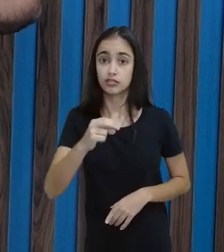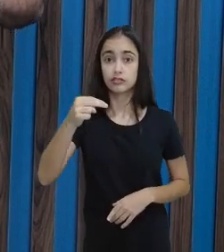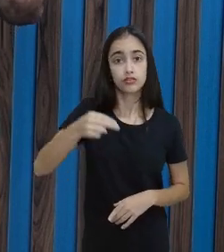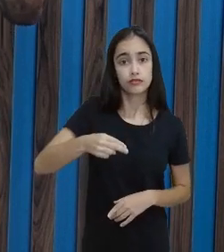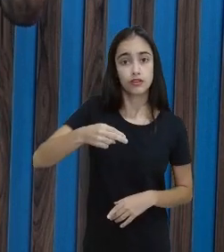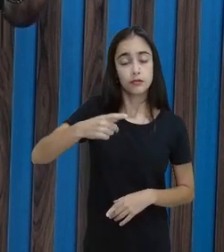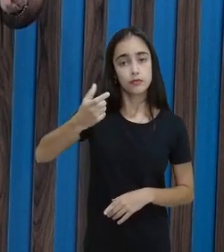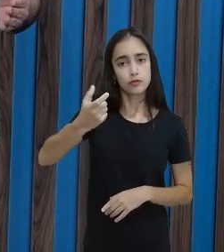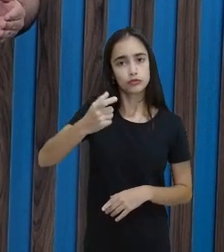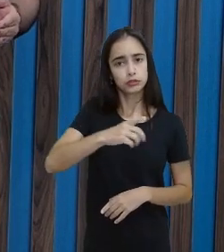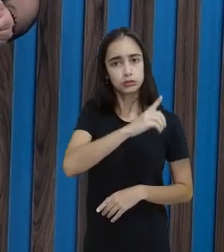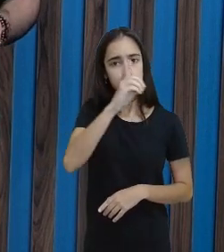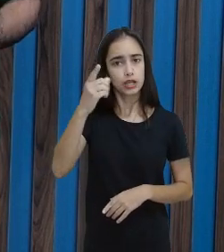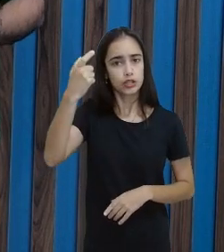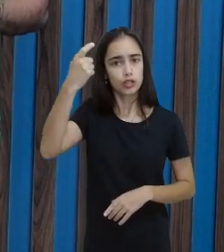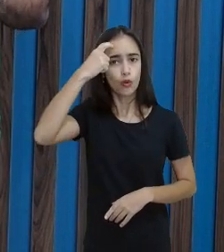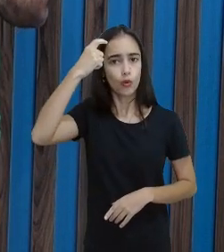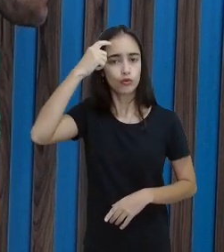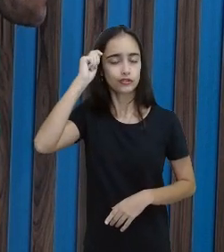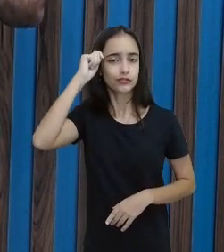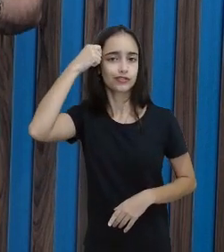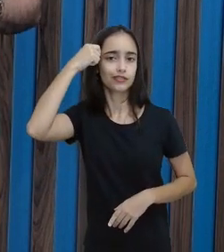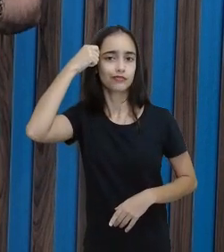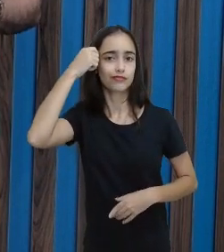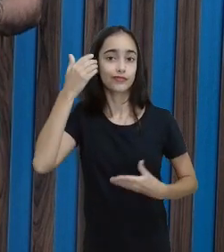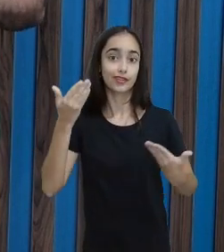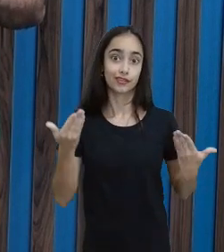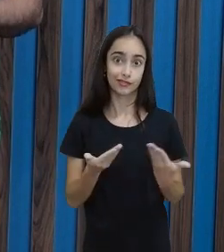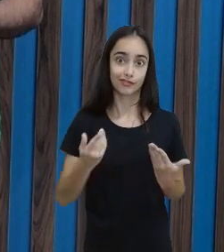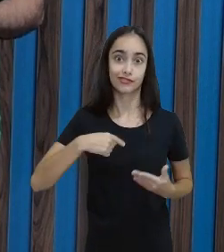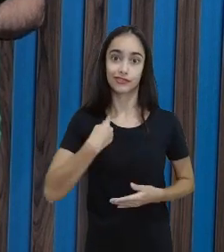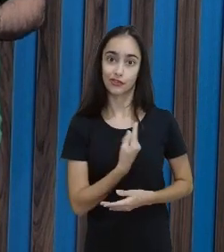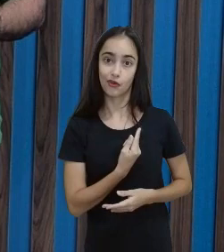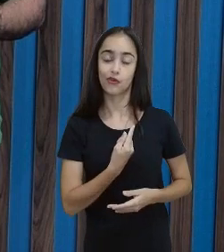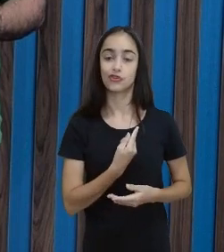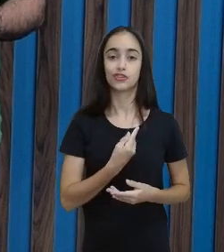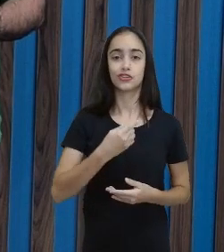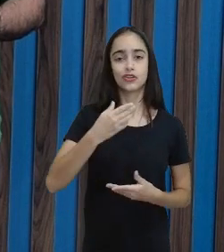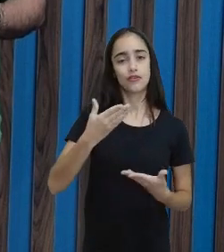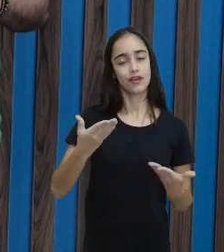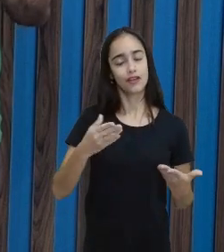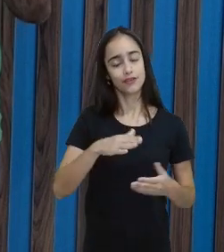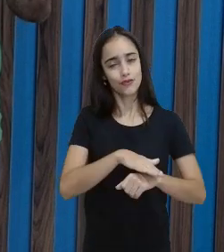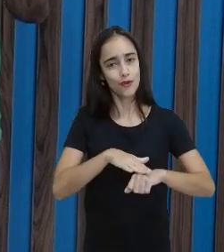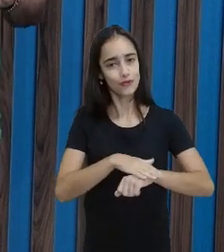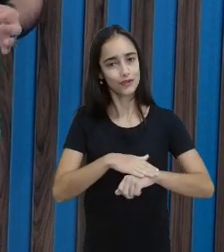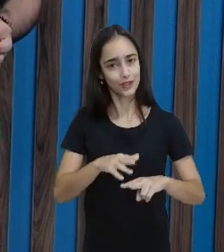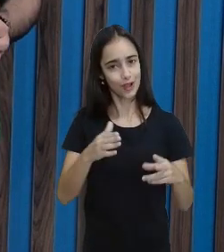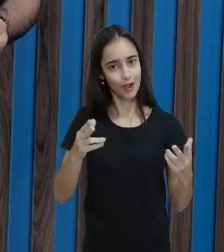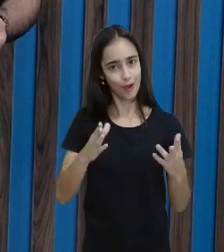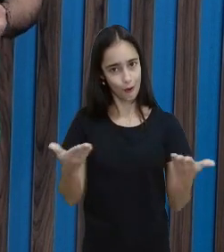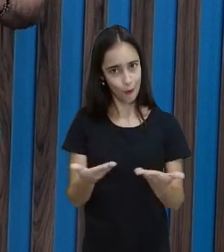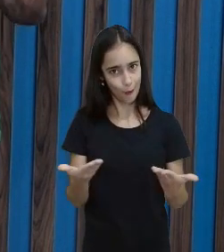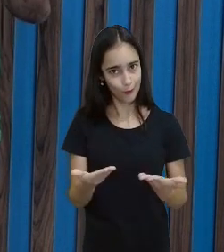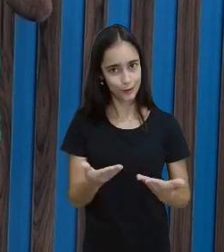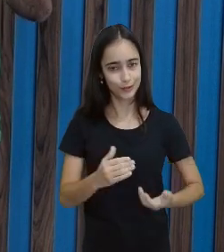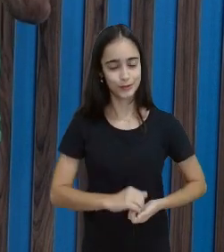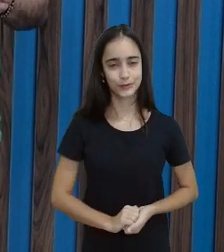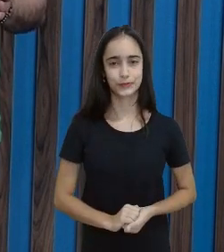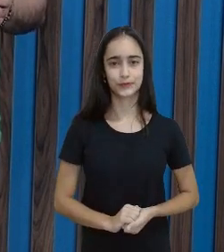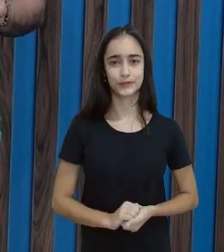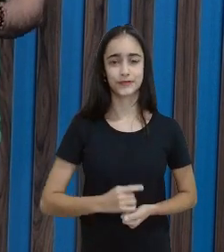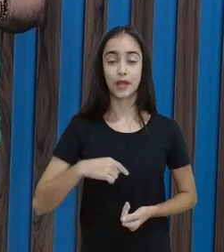Negra. E é exatamente sobre esse dia que nós vamos falar na aula de hoje. Para a nossa aula